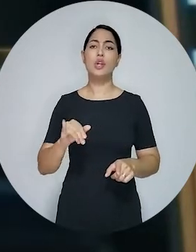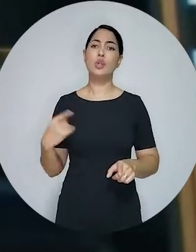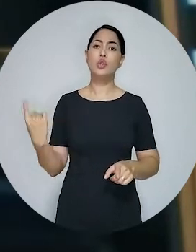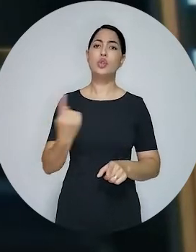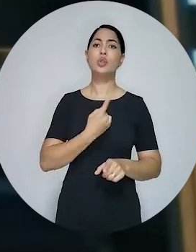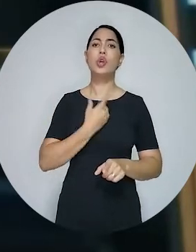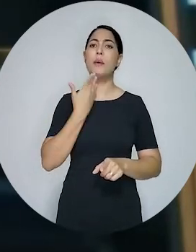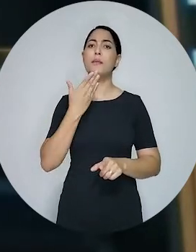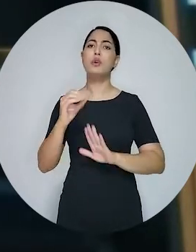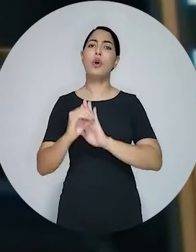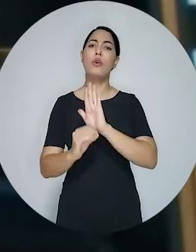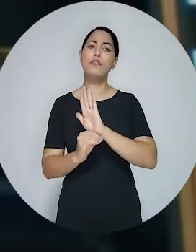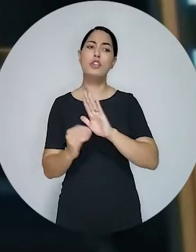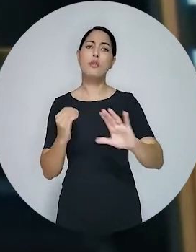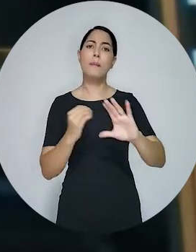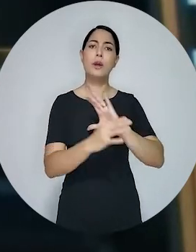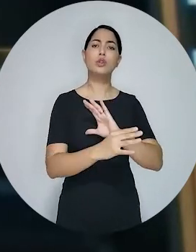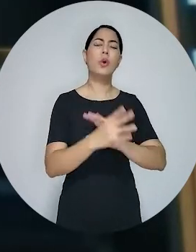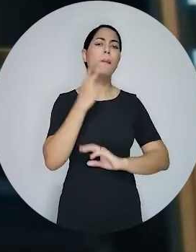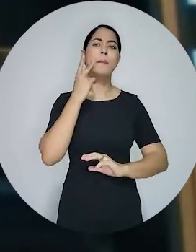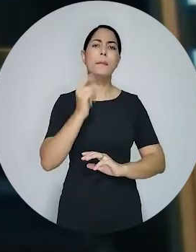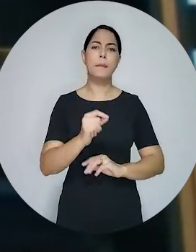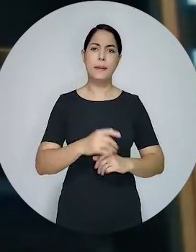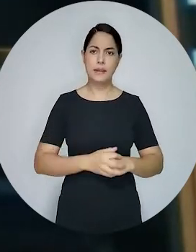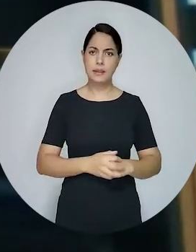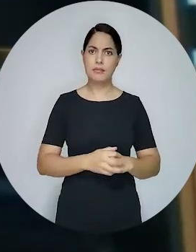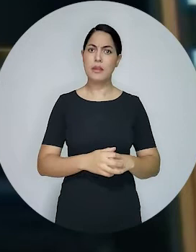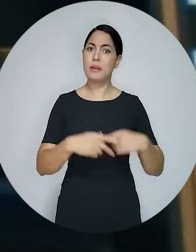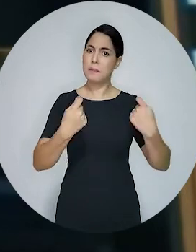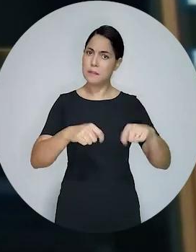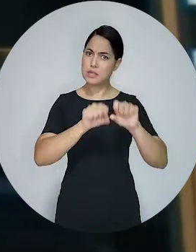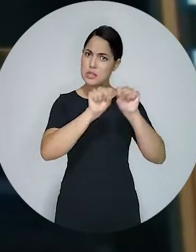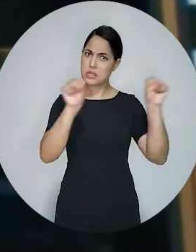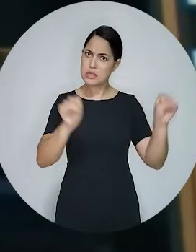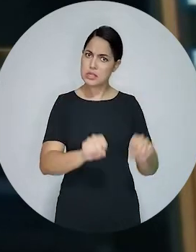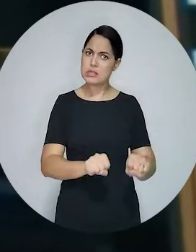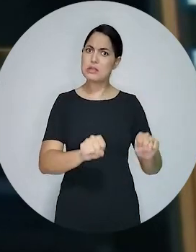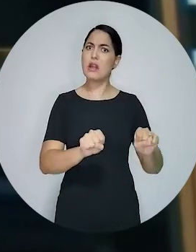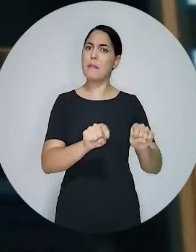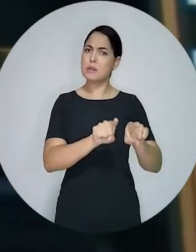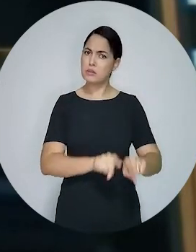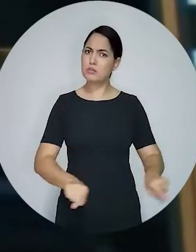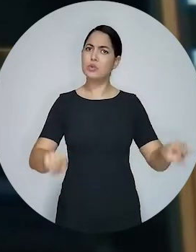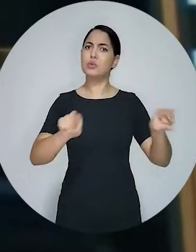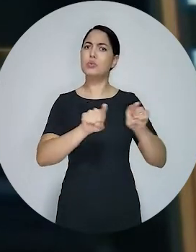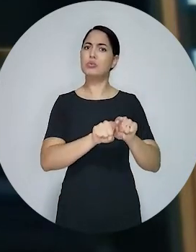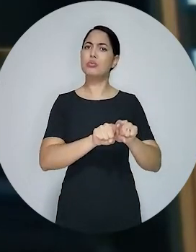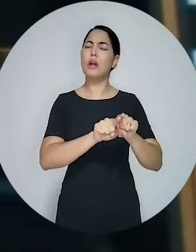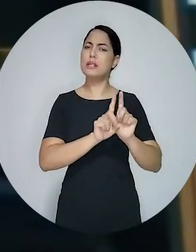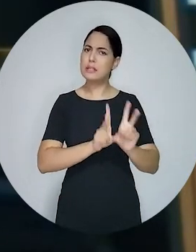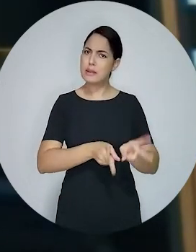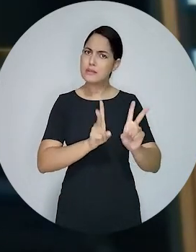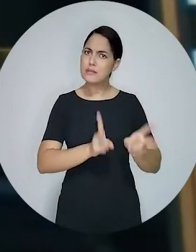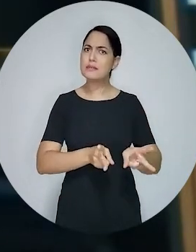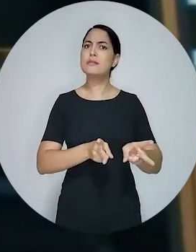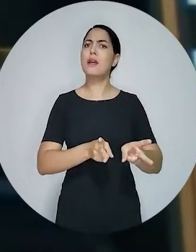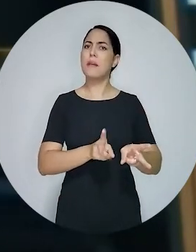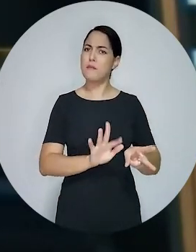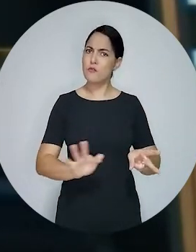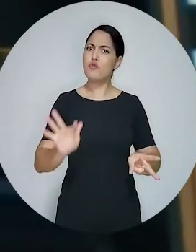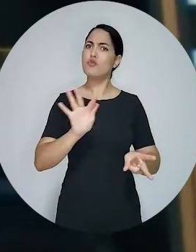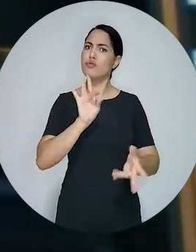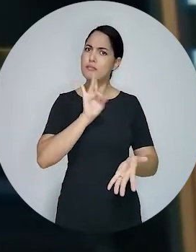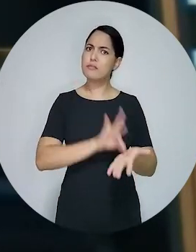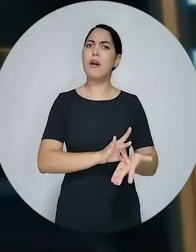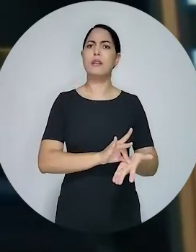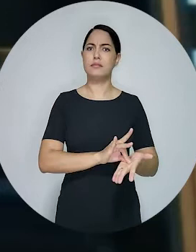Cravichinchim, nós solicitamos uma previsão de normalização dos sistemas, que se possam também se validar as